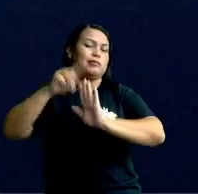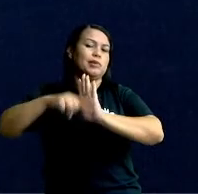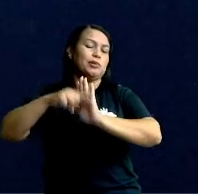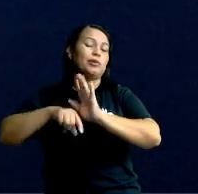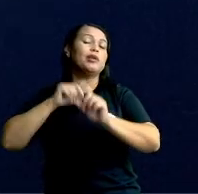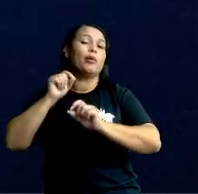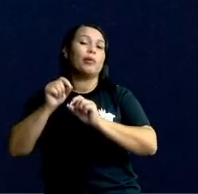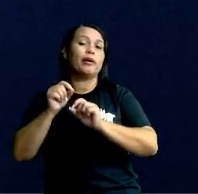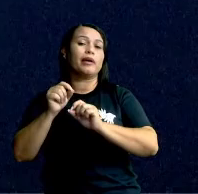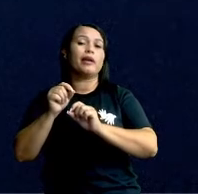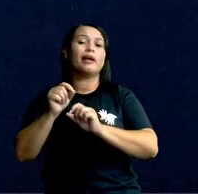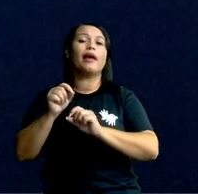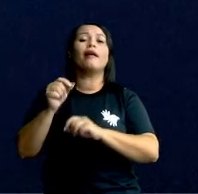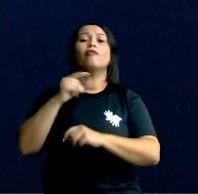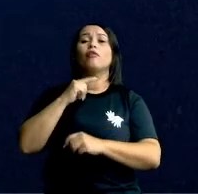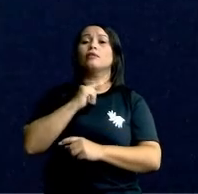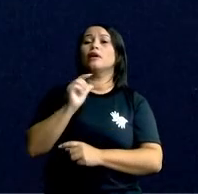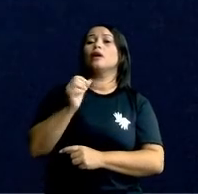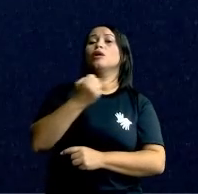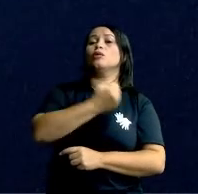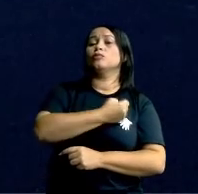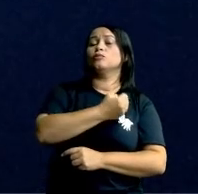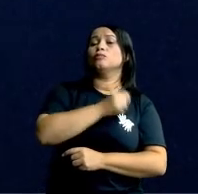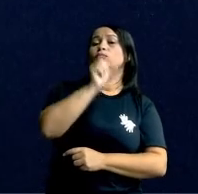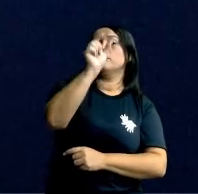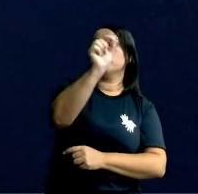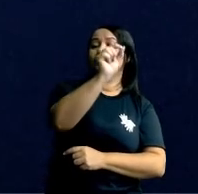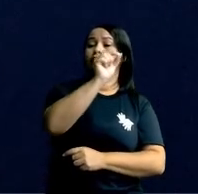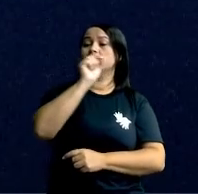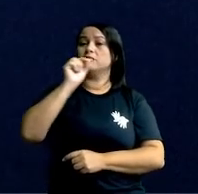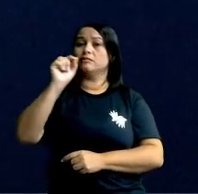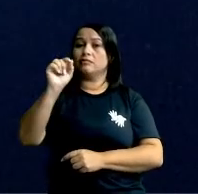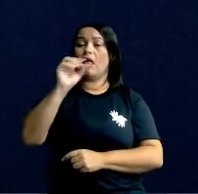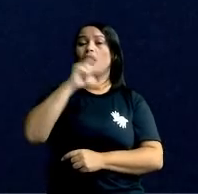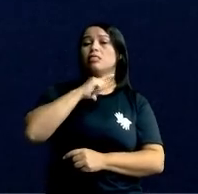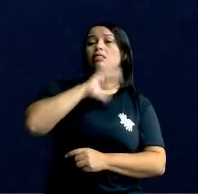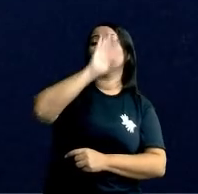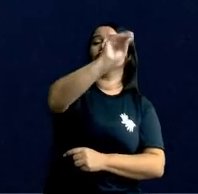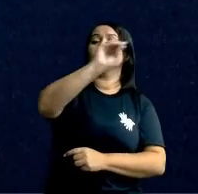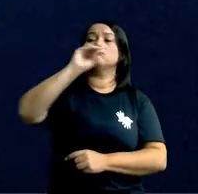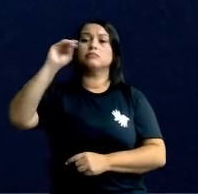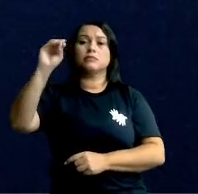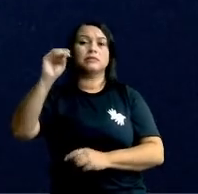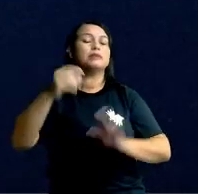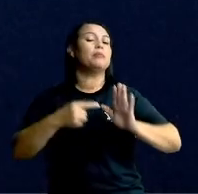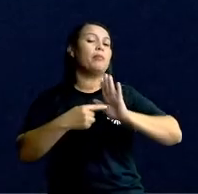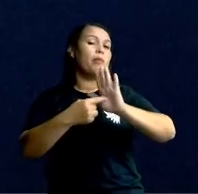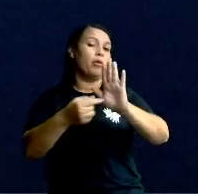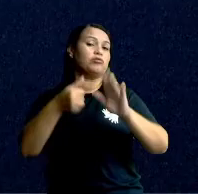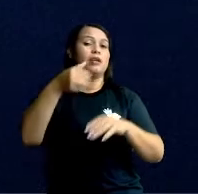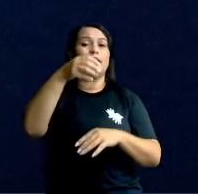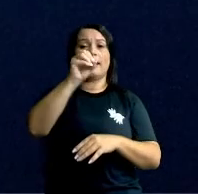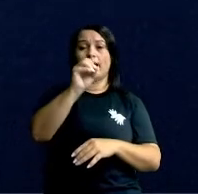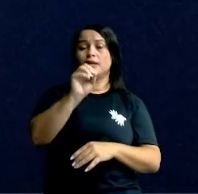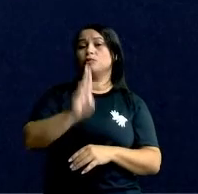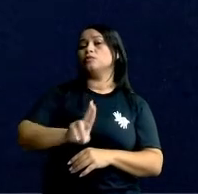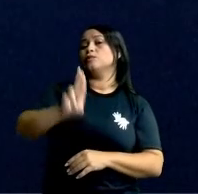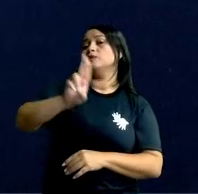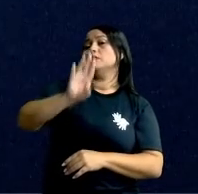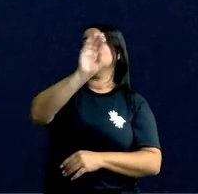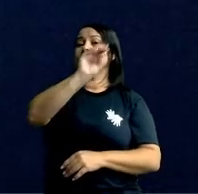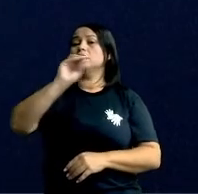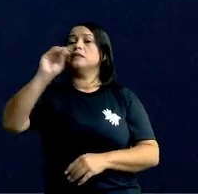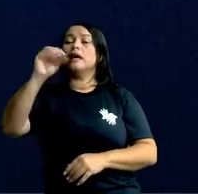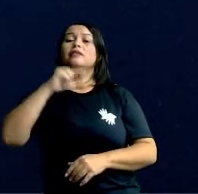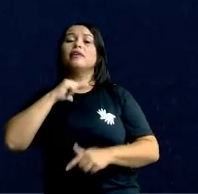naturais. Eu vou aqui na ordem superior, pego uma dezena, que representa 10 unidades.